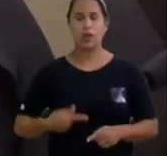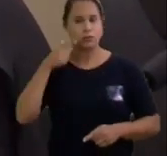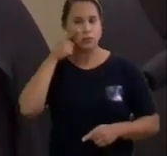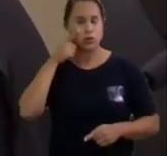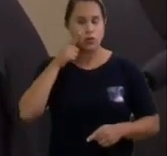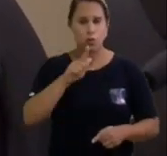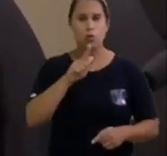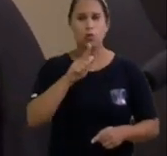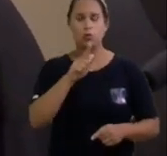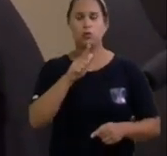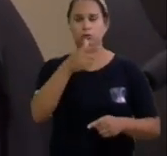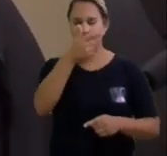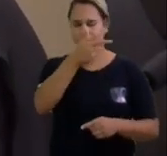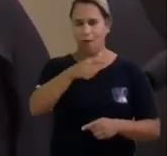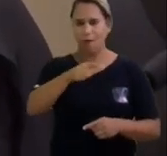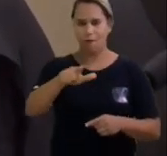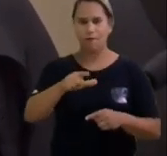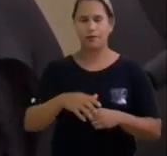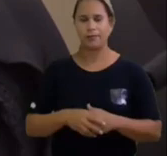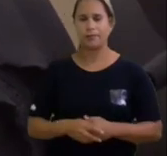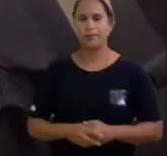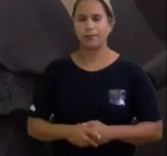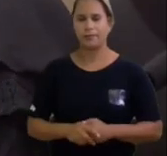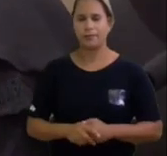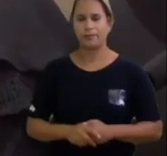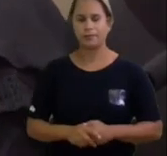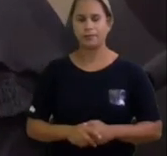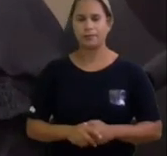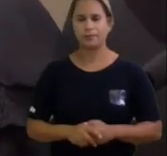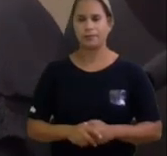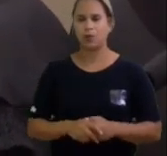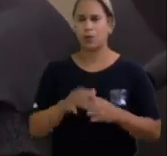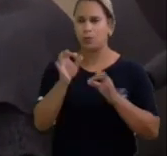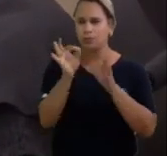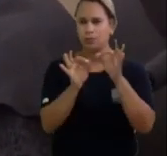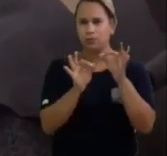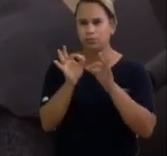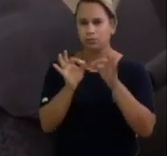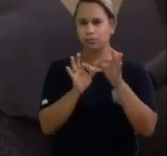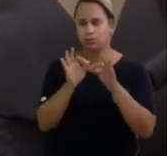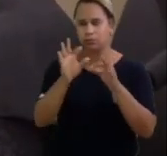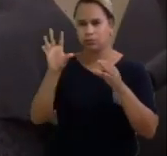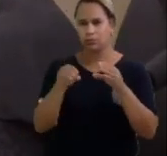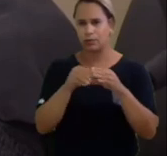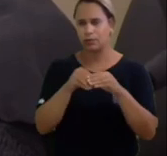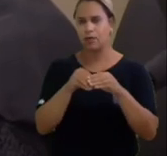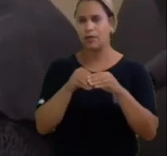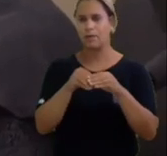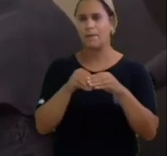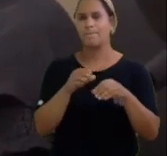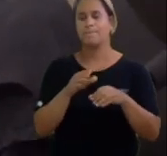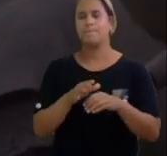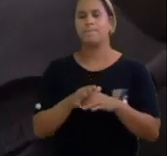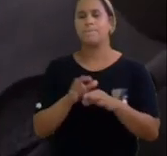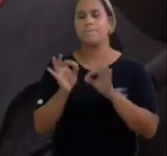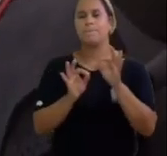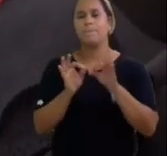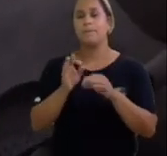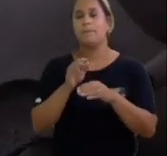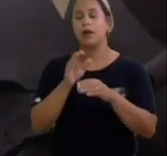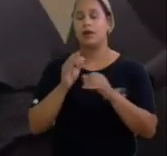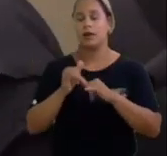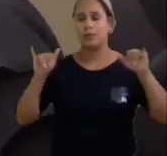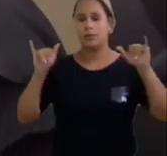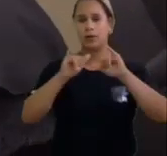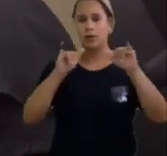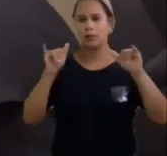de recursos adicionais e restritos e de preparação a essa campanha pode, de impulsionamento da